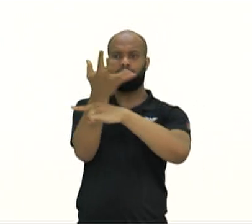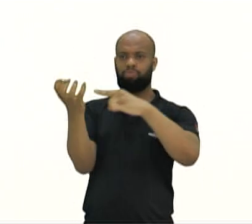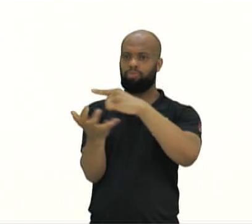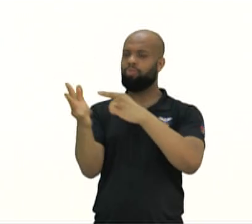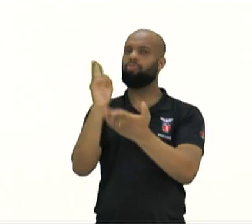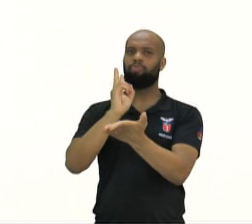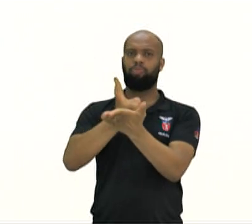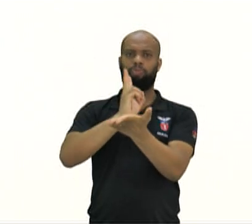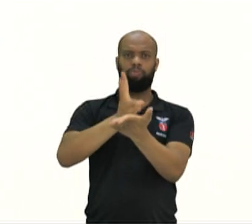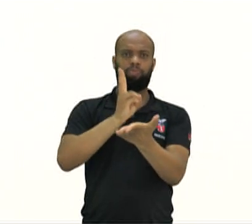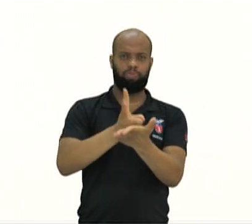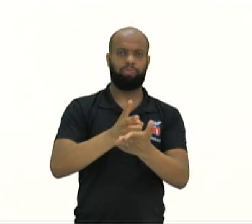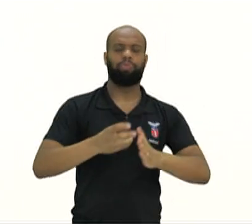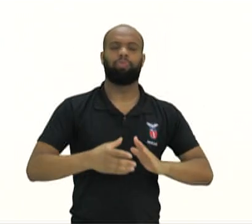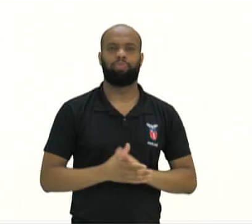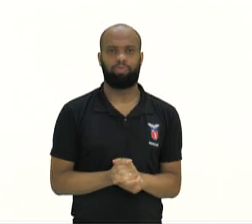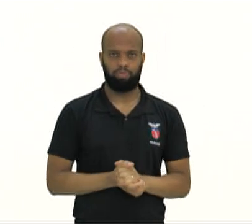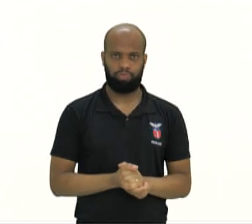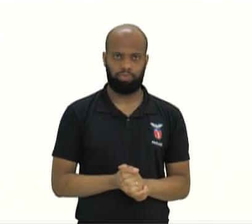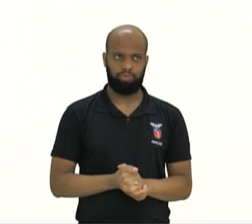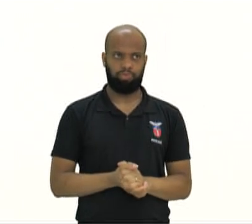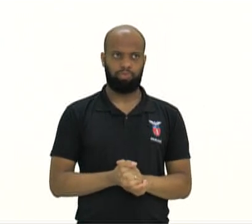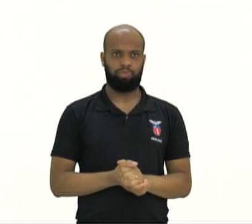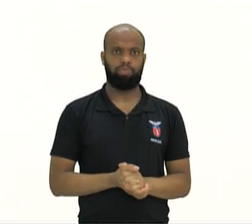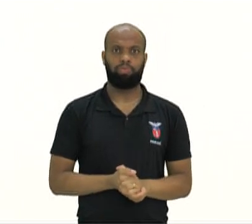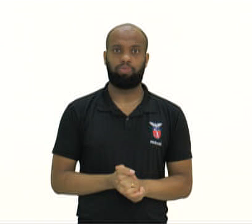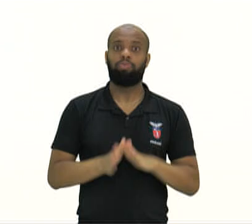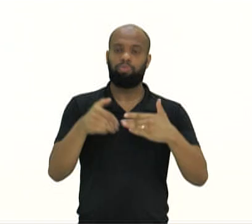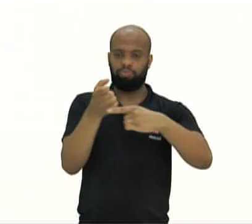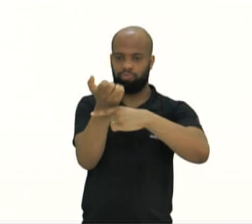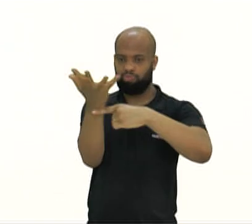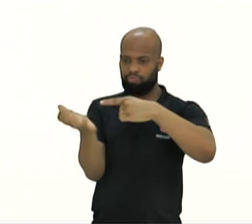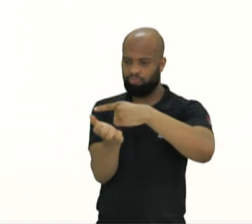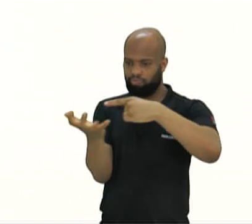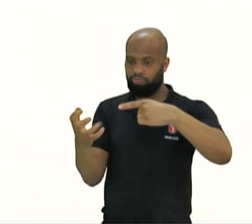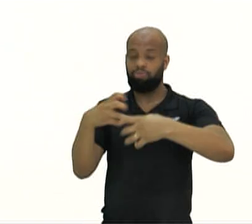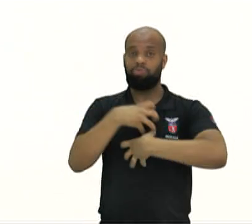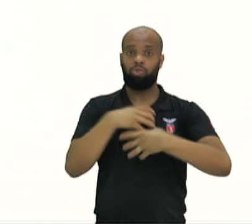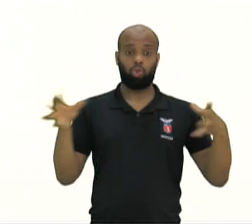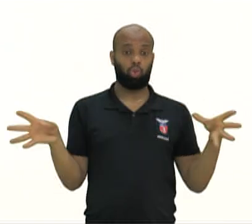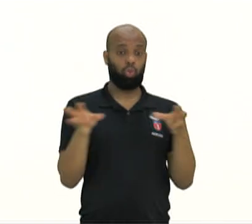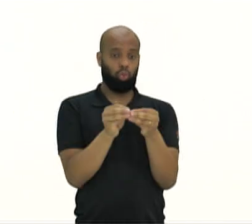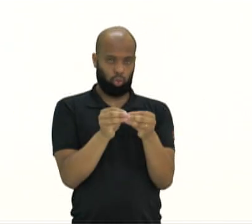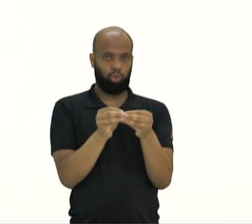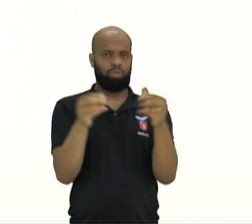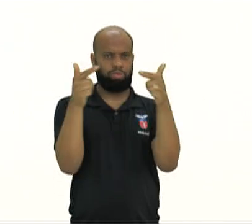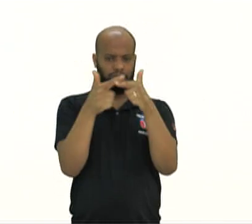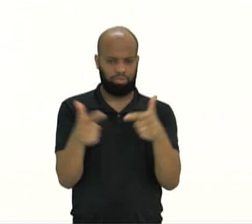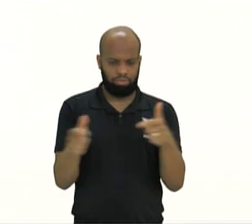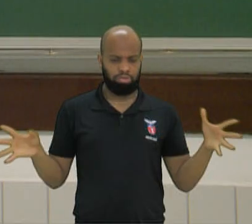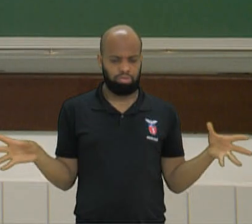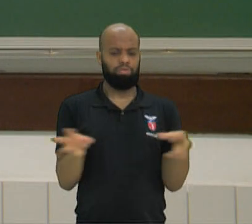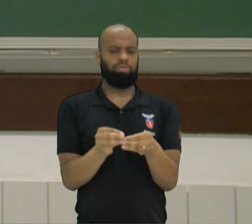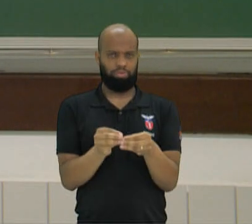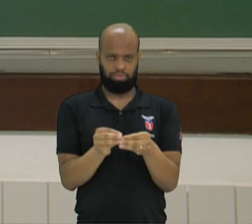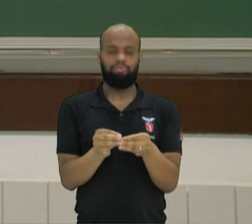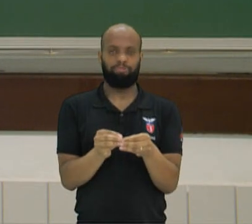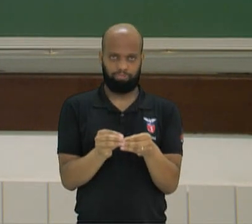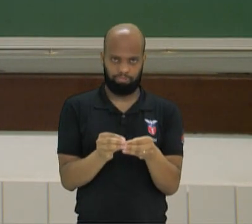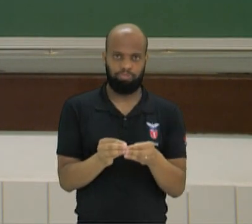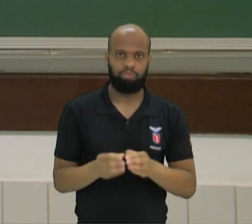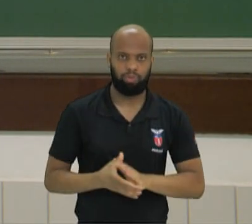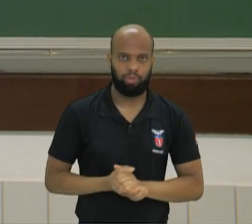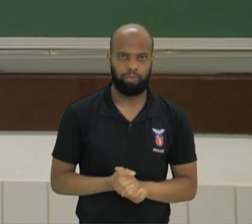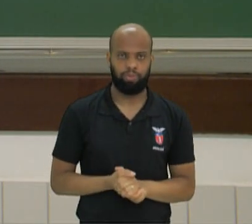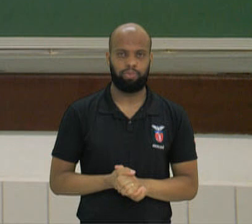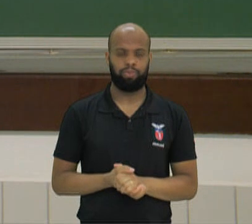tá bom? Como coeficiente. Claro, a fração, né, na forma reduzida, né, simplificada ao máximo, beleza?